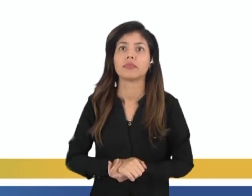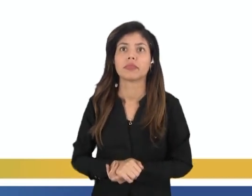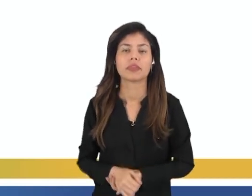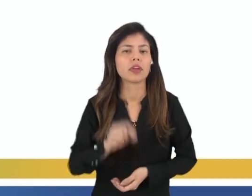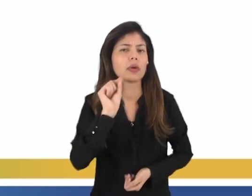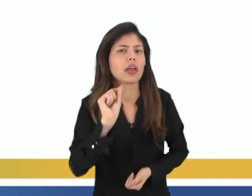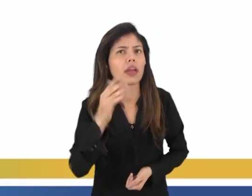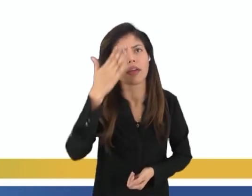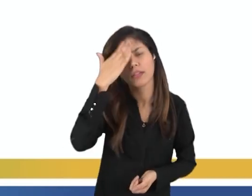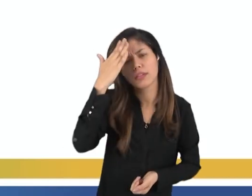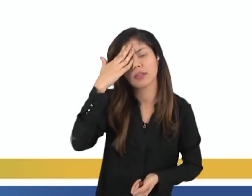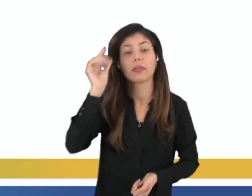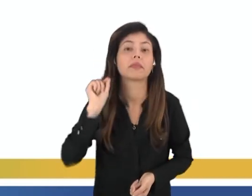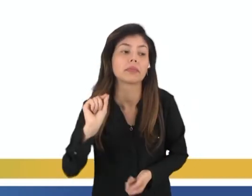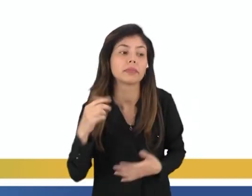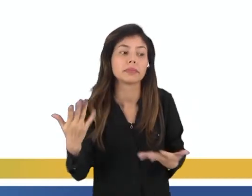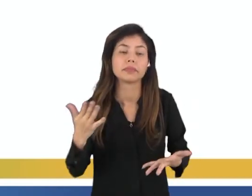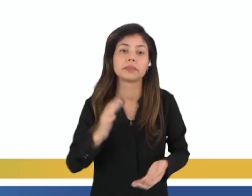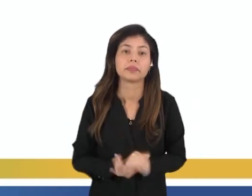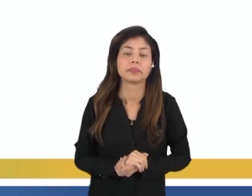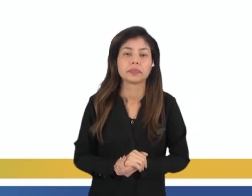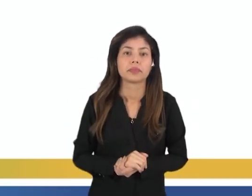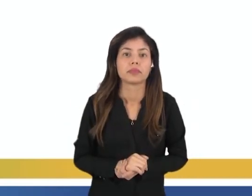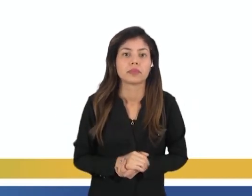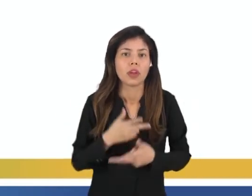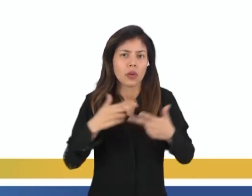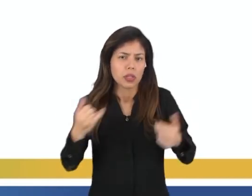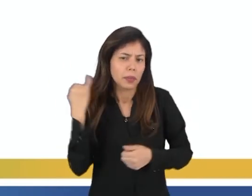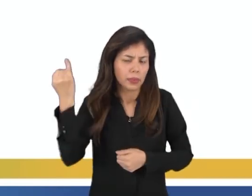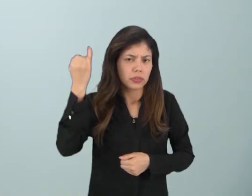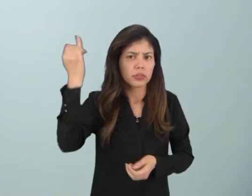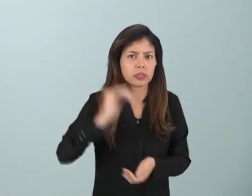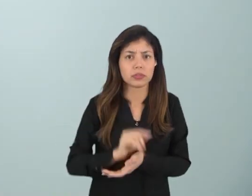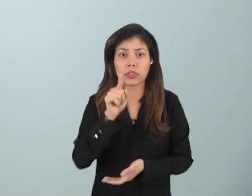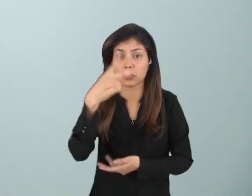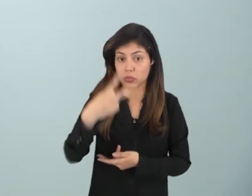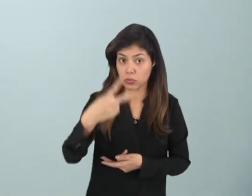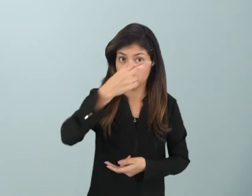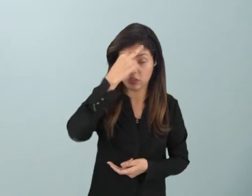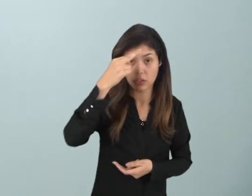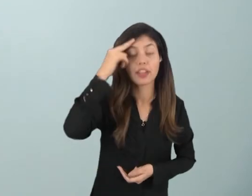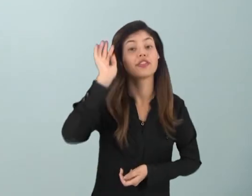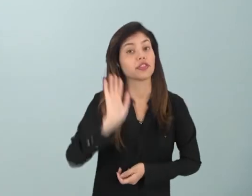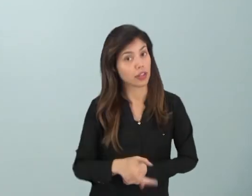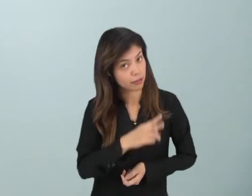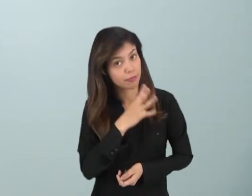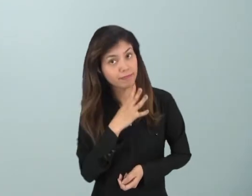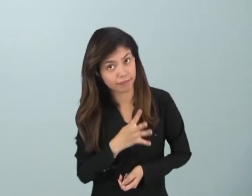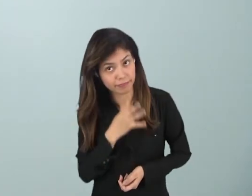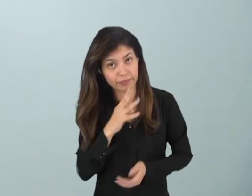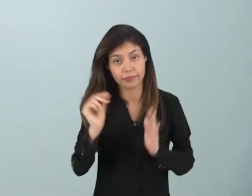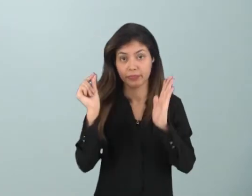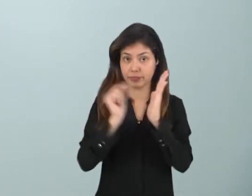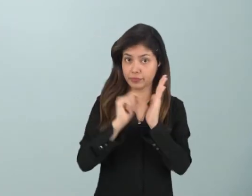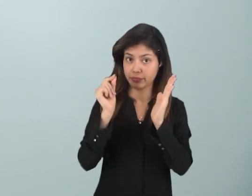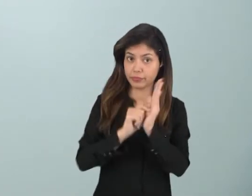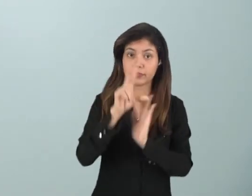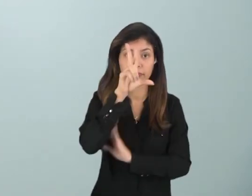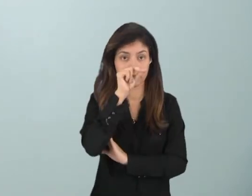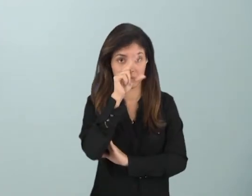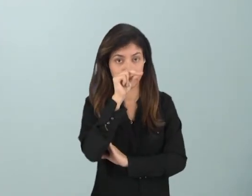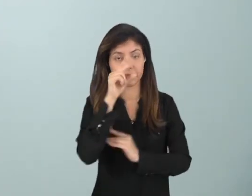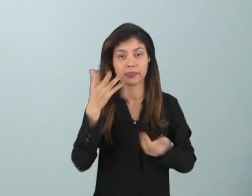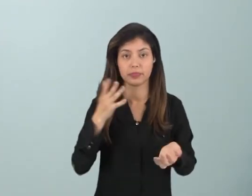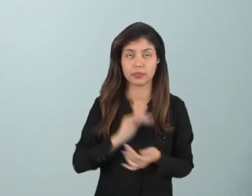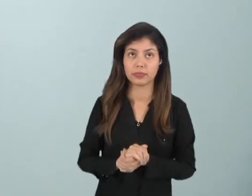Então o que é que vocês têm que entender? É uma coisa bem importante. Vocês têm duas histórias que vocês já conhecem, que é do Pica-Pau e do Pato